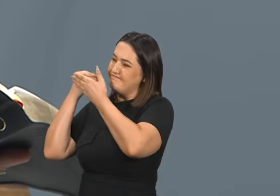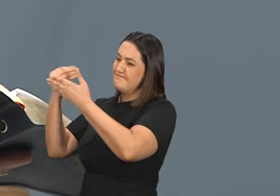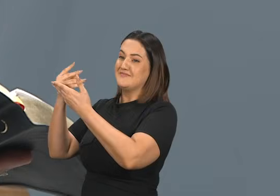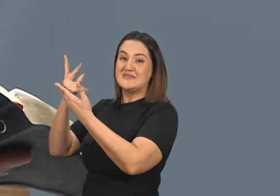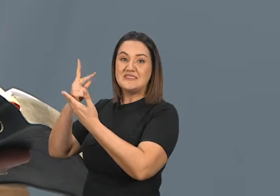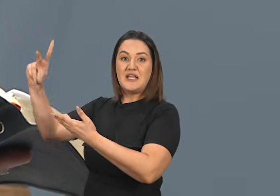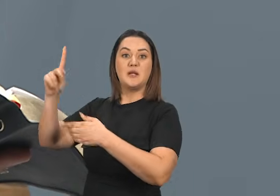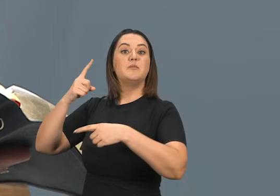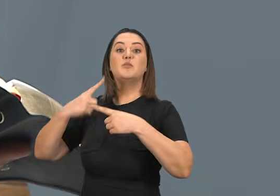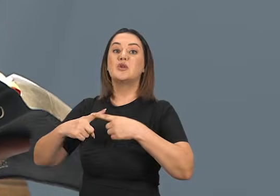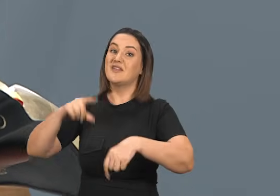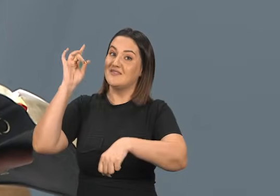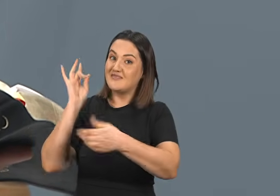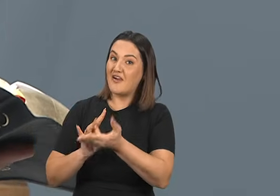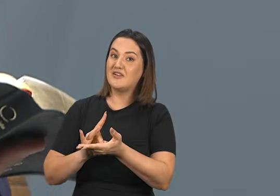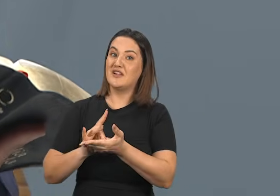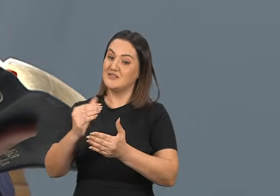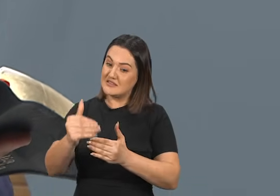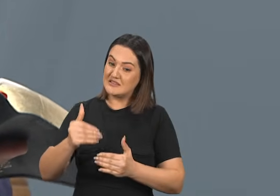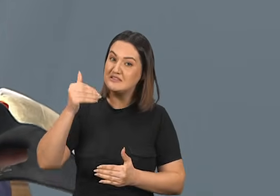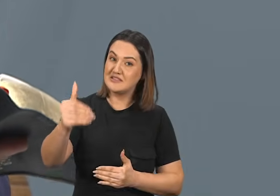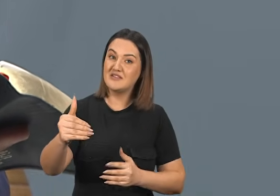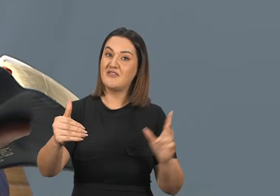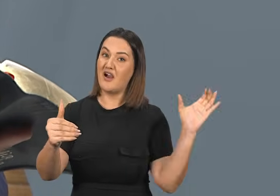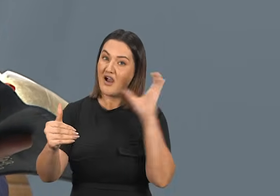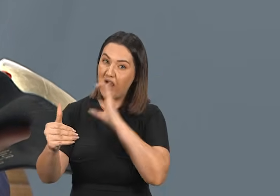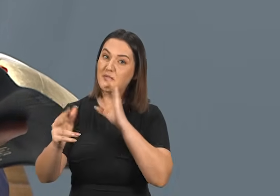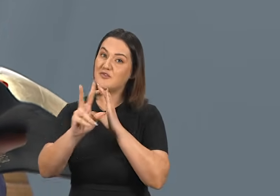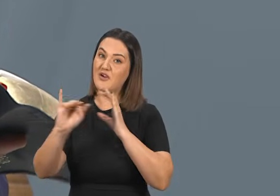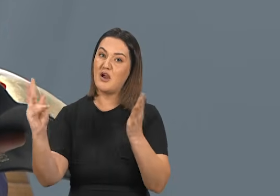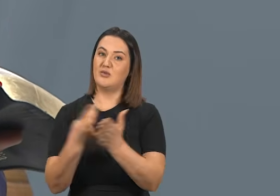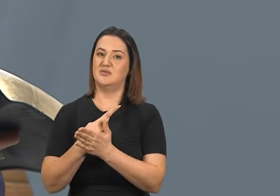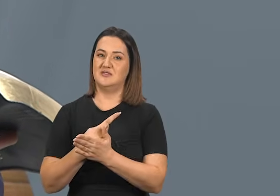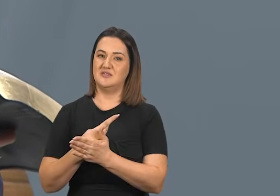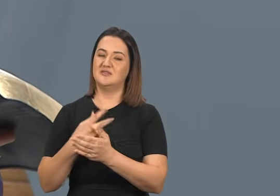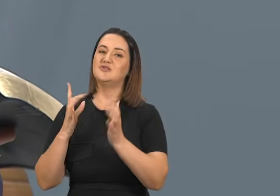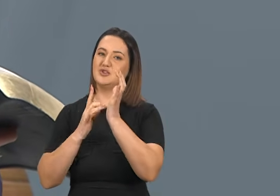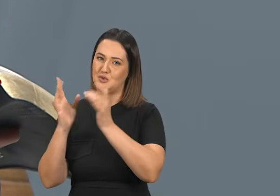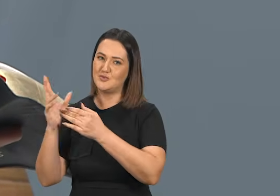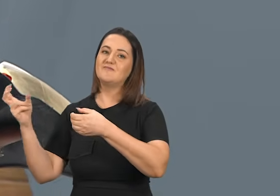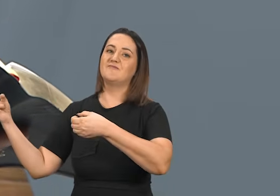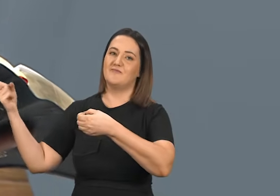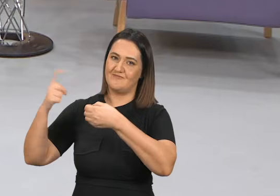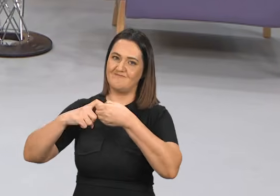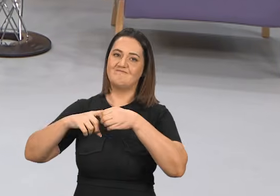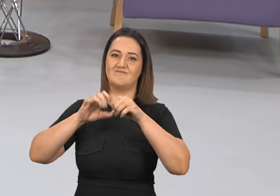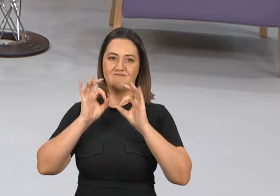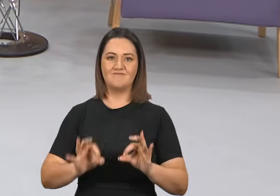coração a Jesus, porque realmente, breve, Jesus voltará.